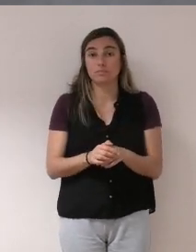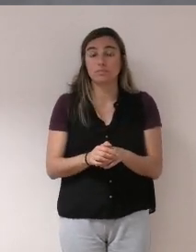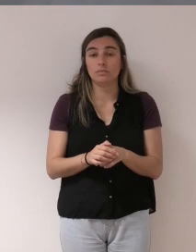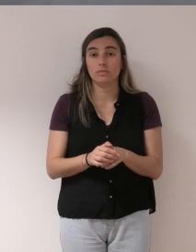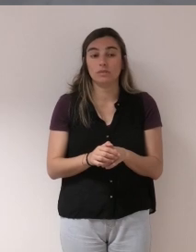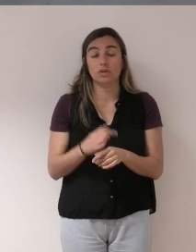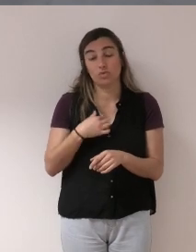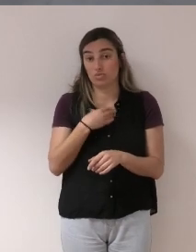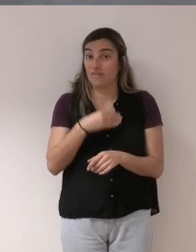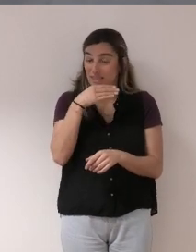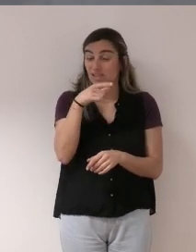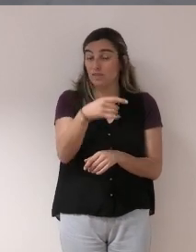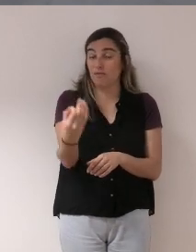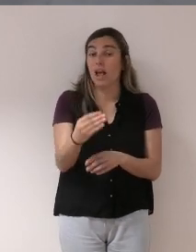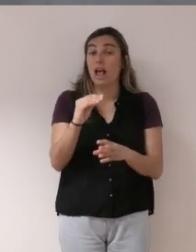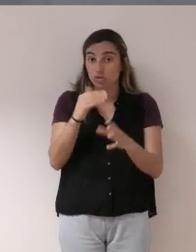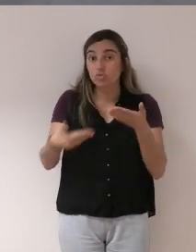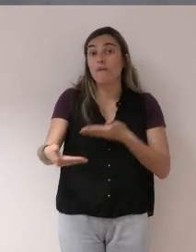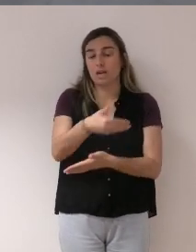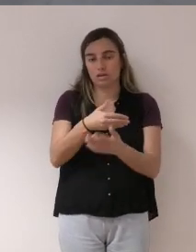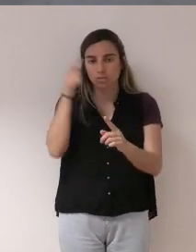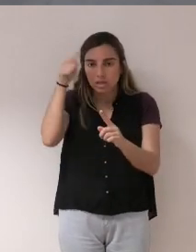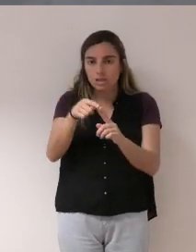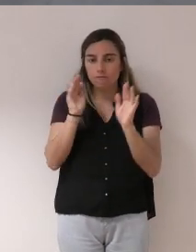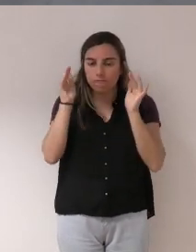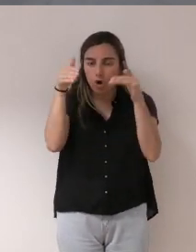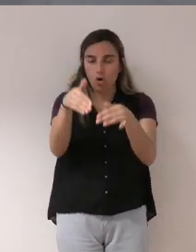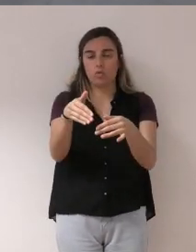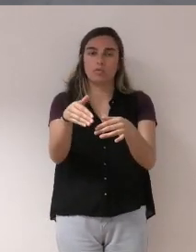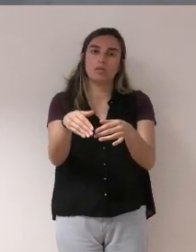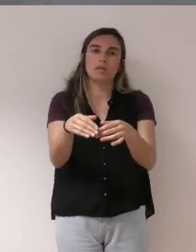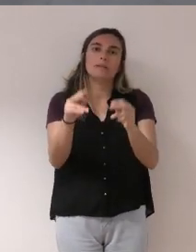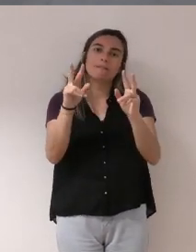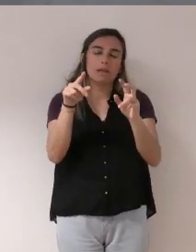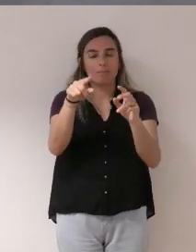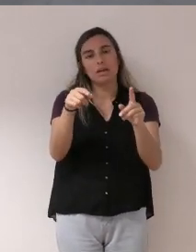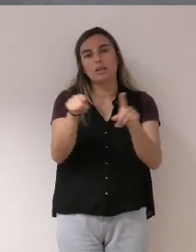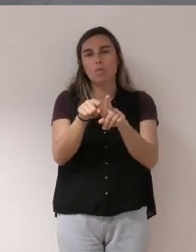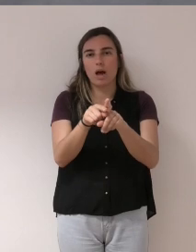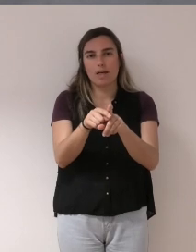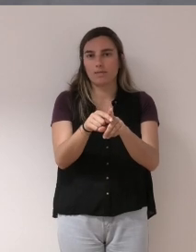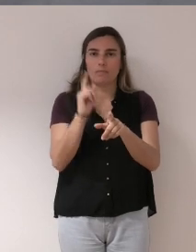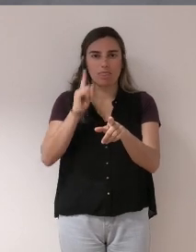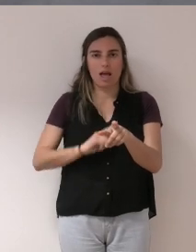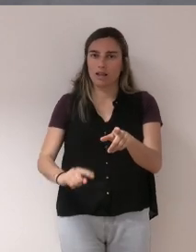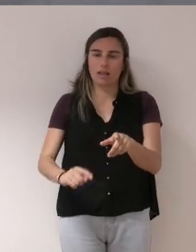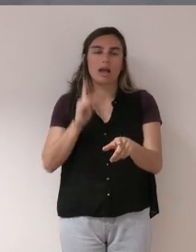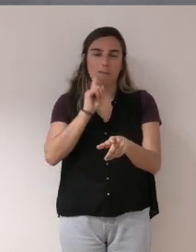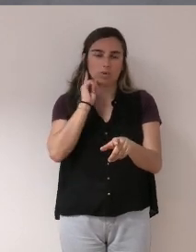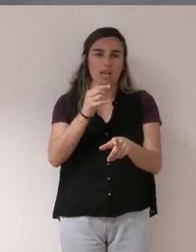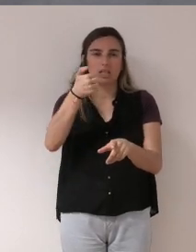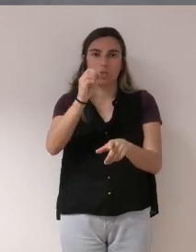isso. Estas conversas destinam-se também a assinalar essa grande data, que são os 50 anos da